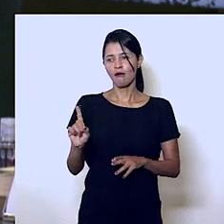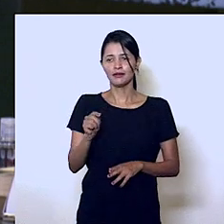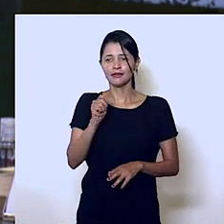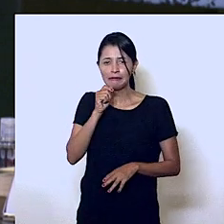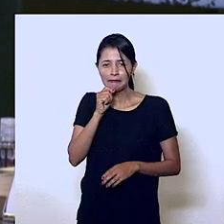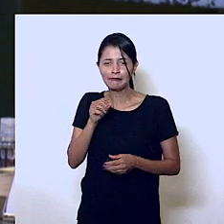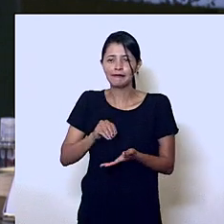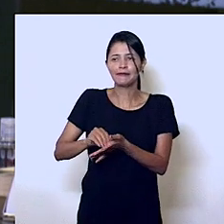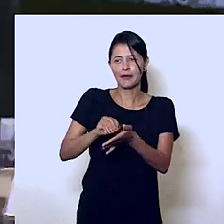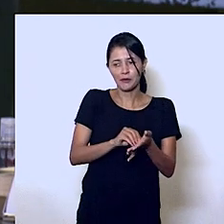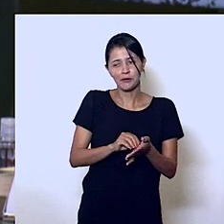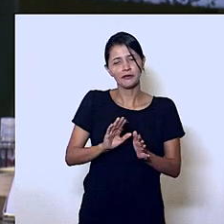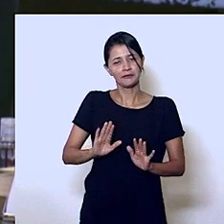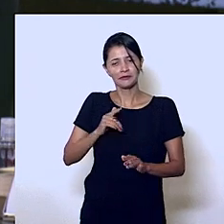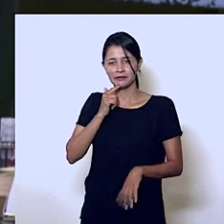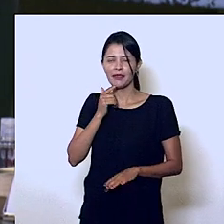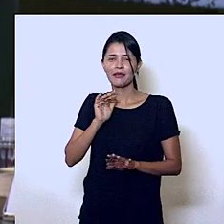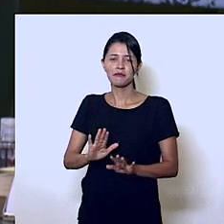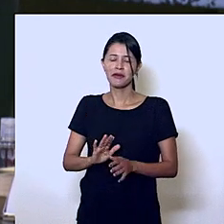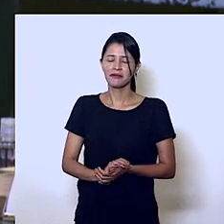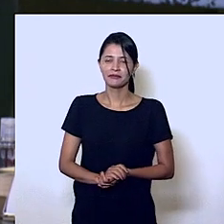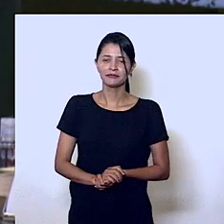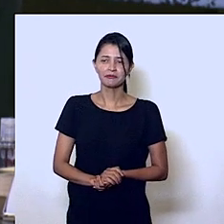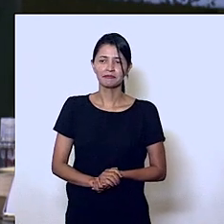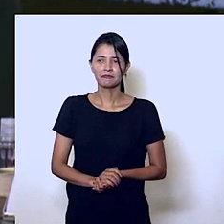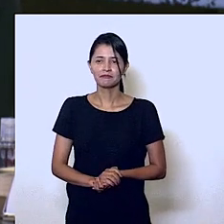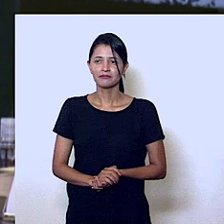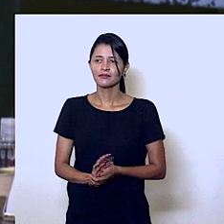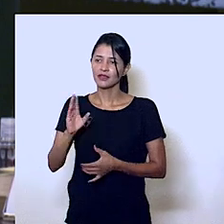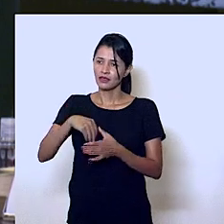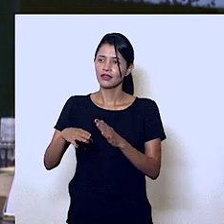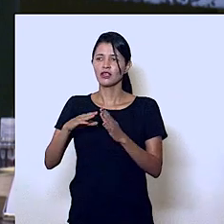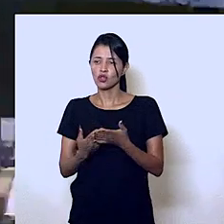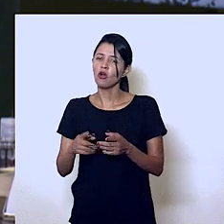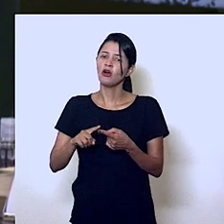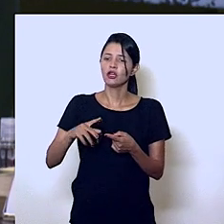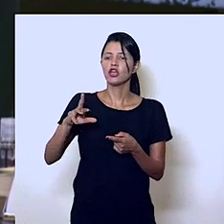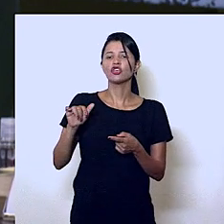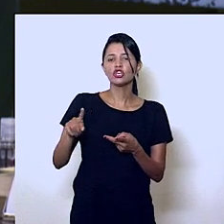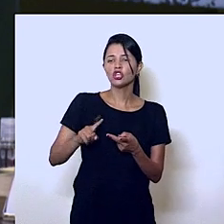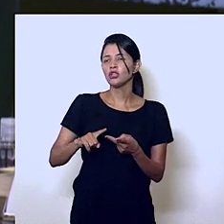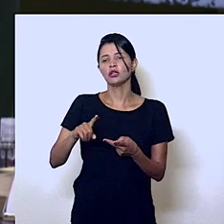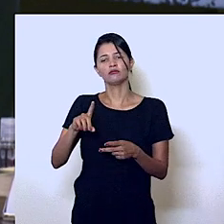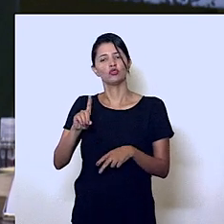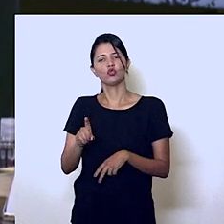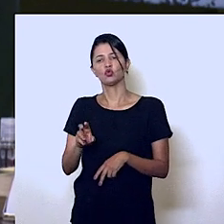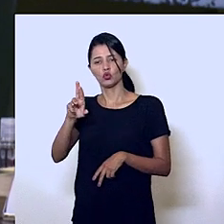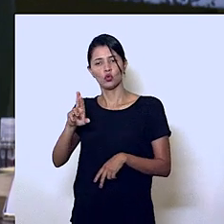Eu queria dizer, mas aí que o senhor está dentro da escola, né? Dona Regina, né? Doutor Zé Carlos, né? O Rodrigo também está nessa